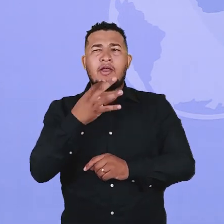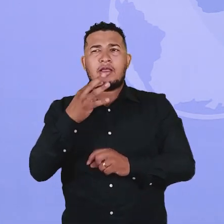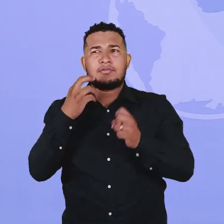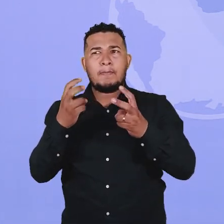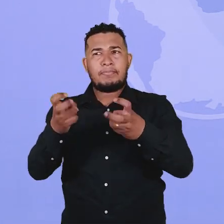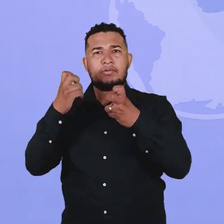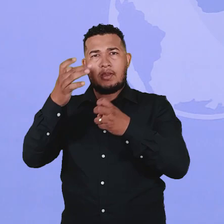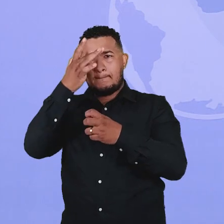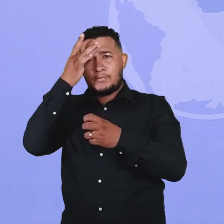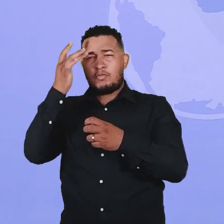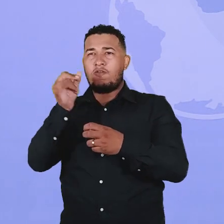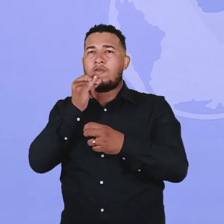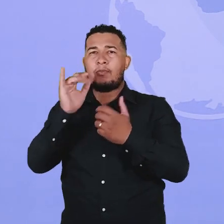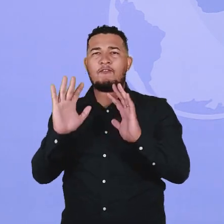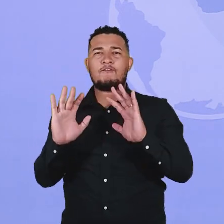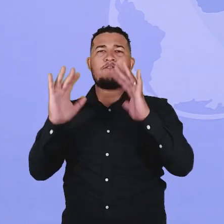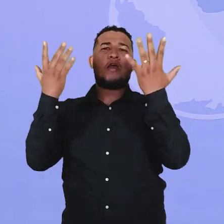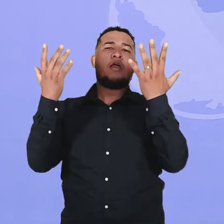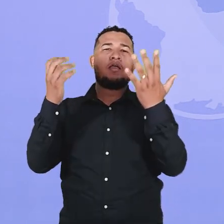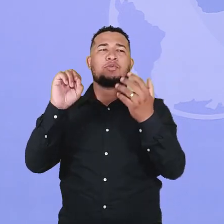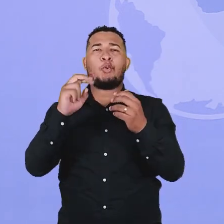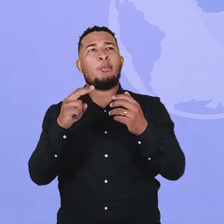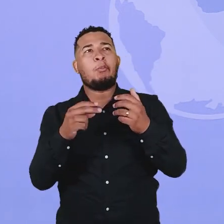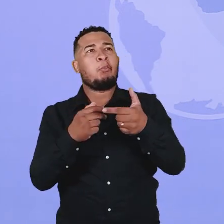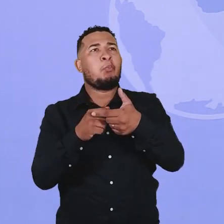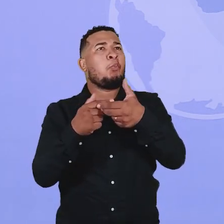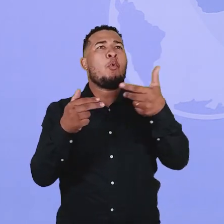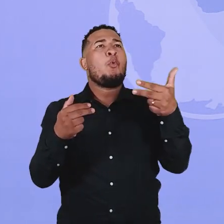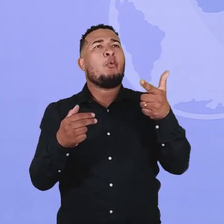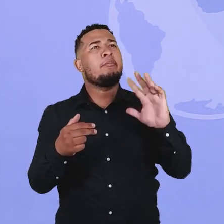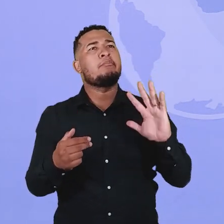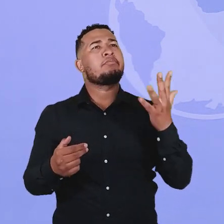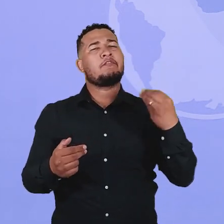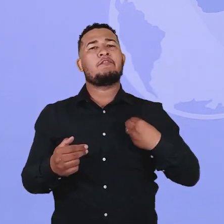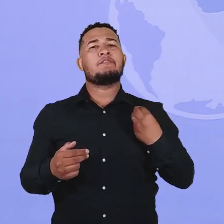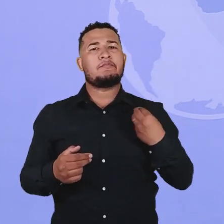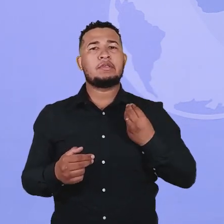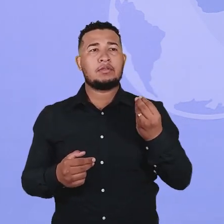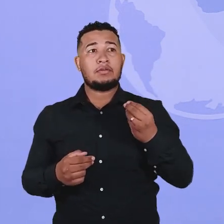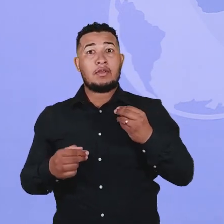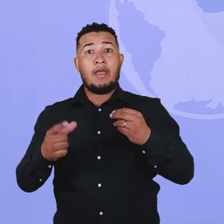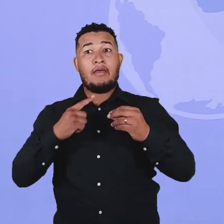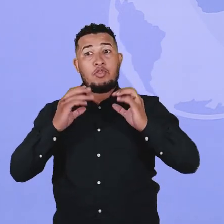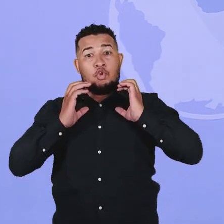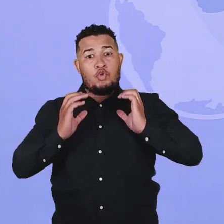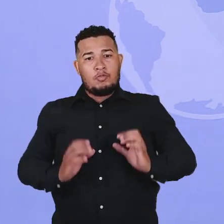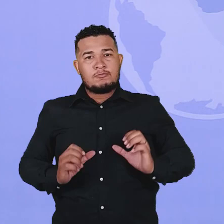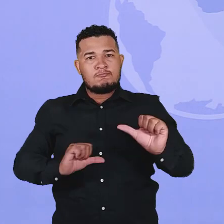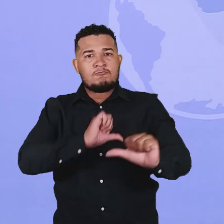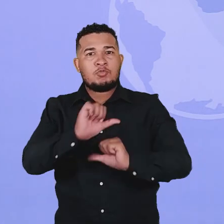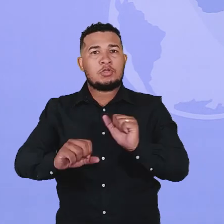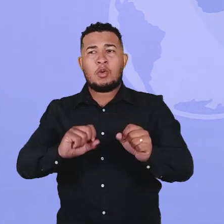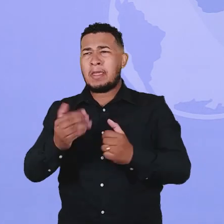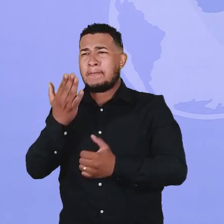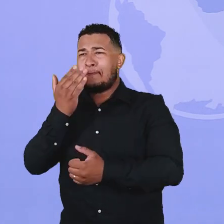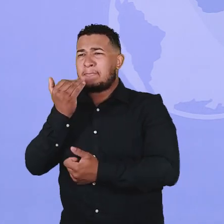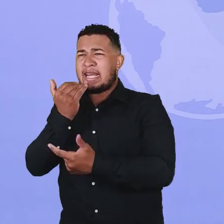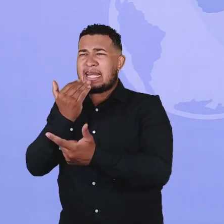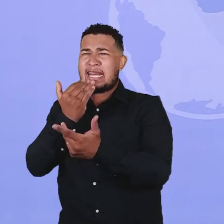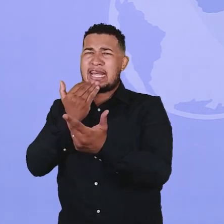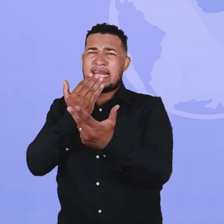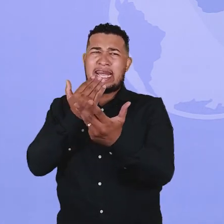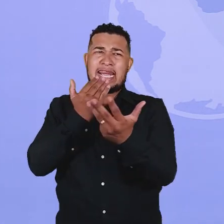alguém que num momento, né, ou numa festa, ou numa situação, né, ou às vezes ela começa a ter esses comportamentos,